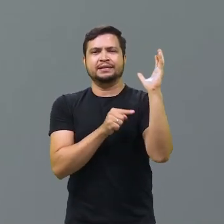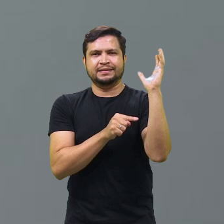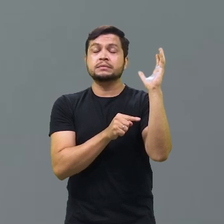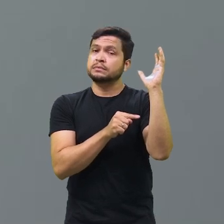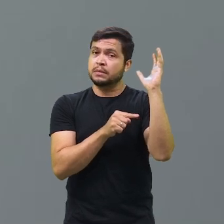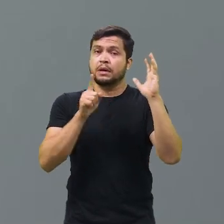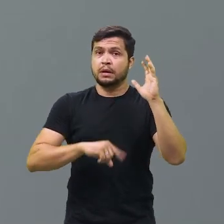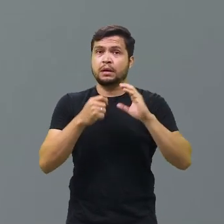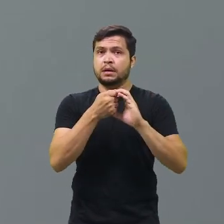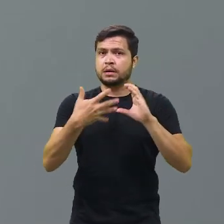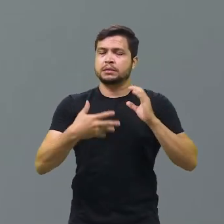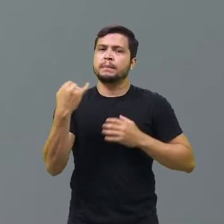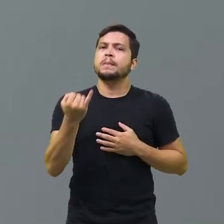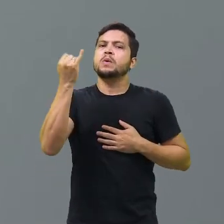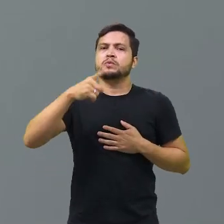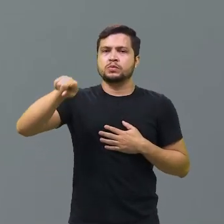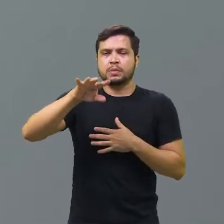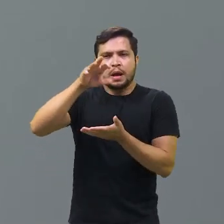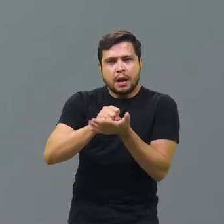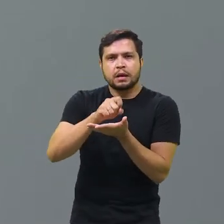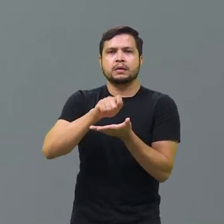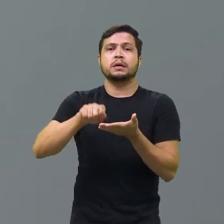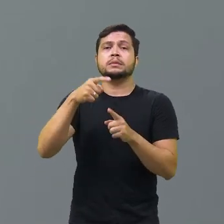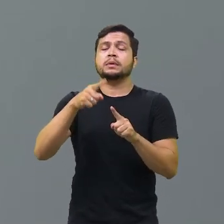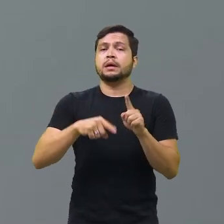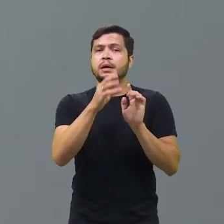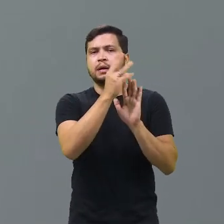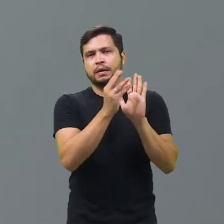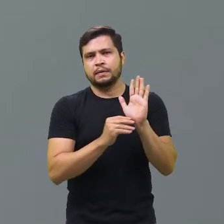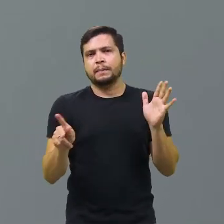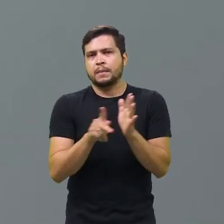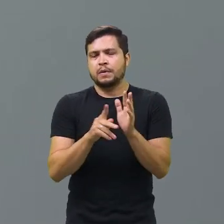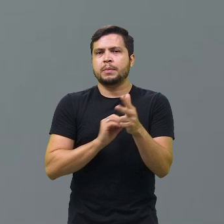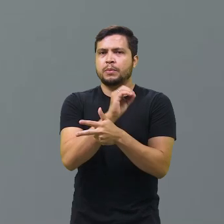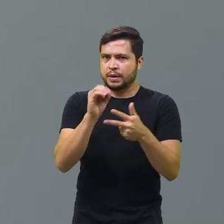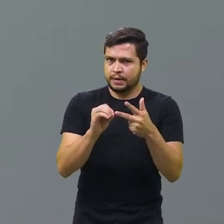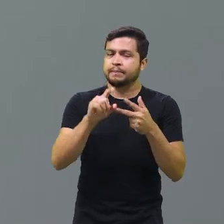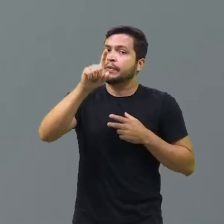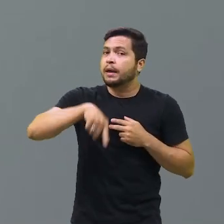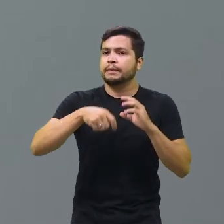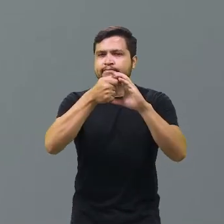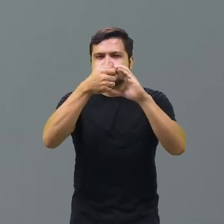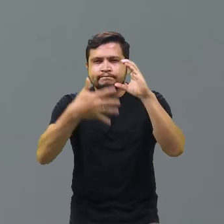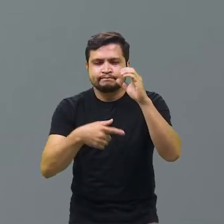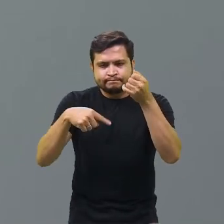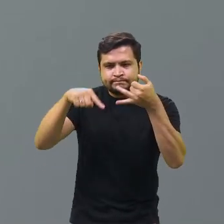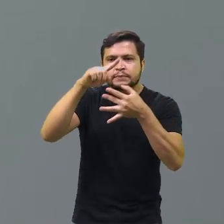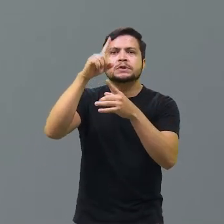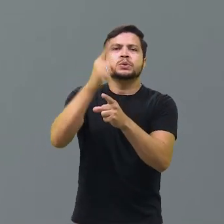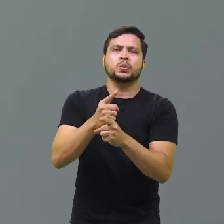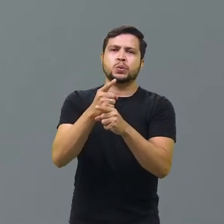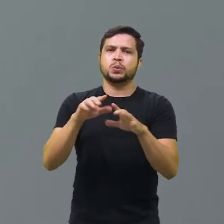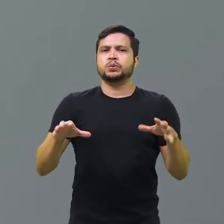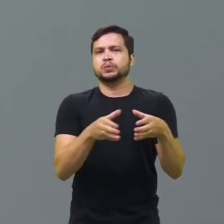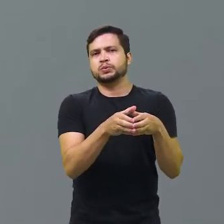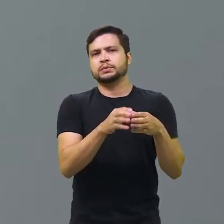característica importantíssima. Anota que isso é conteúdo de Enem, é caráter diagnóstico para o grupo das plantas, para o reino